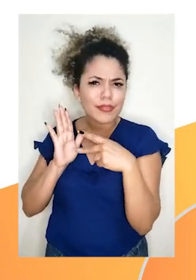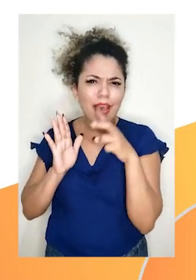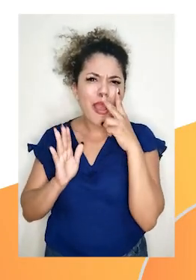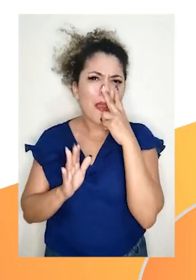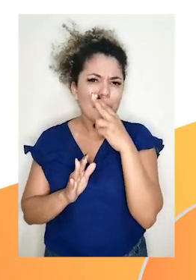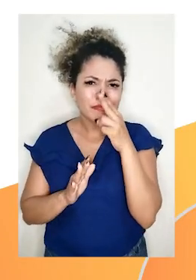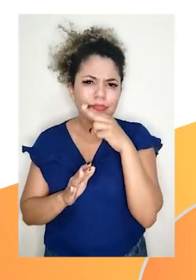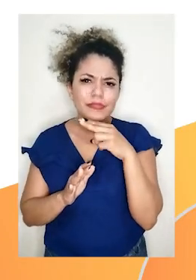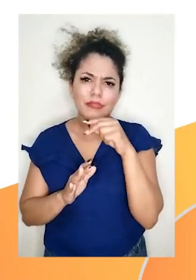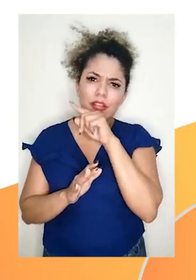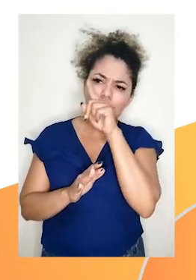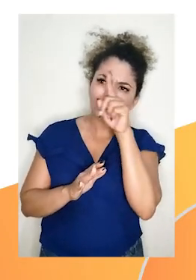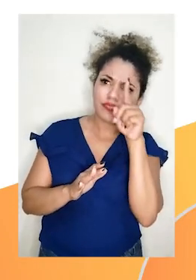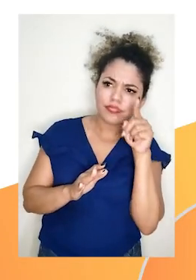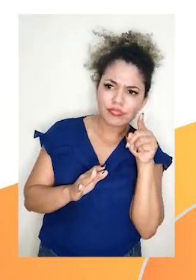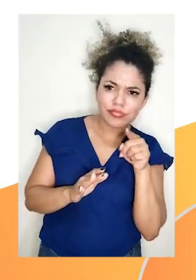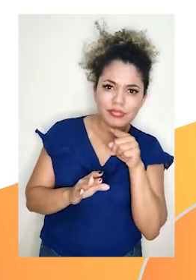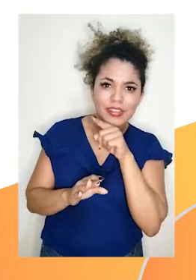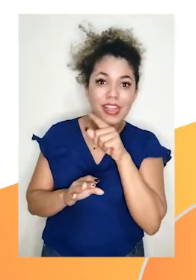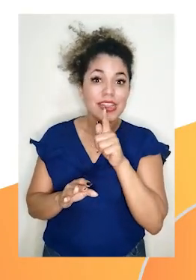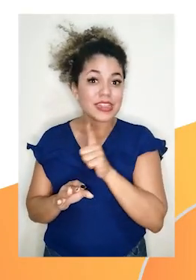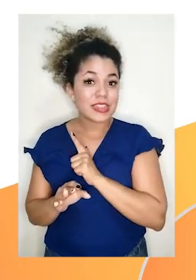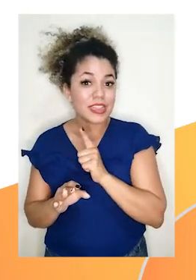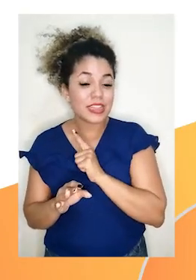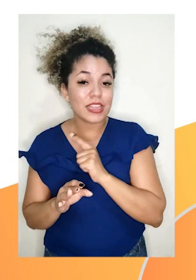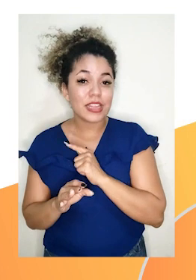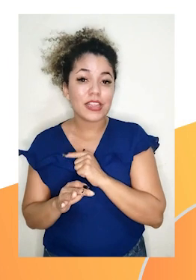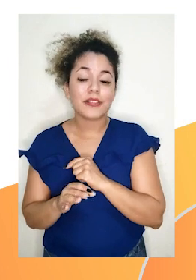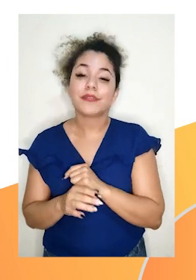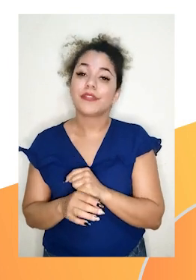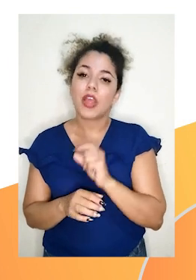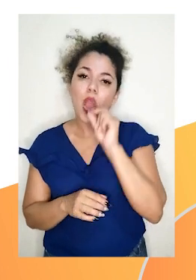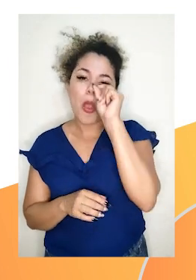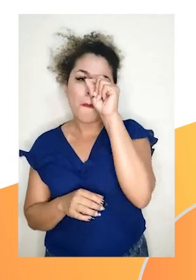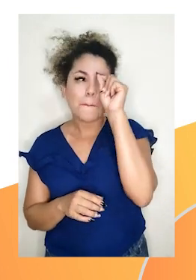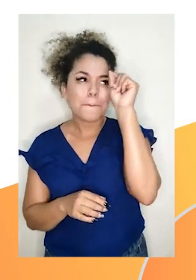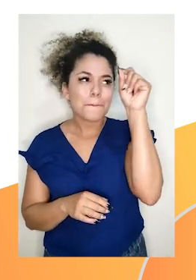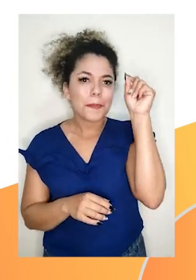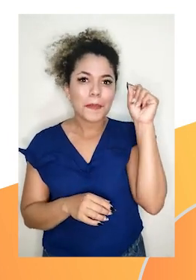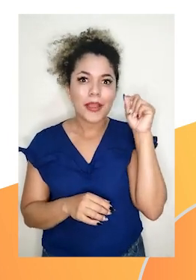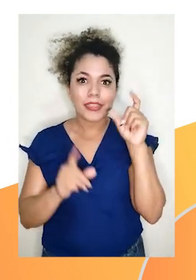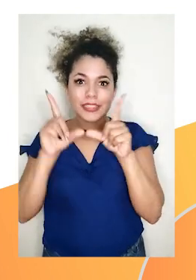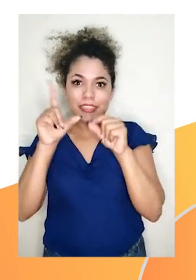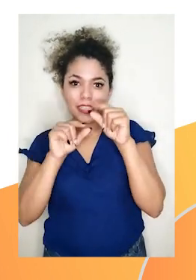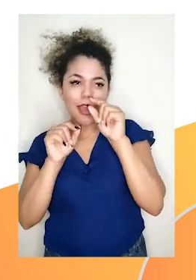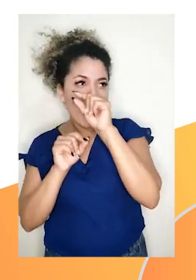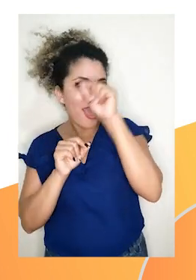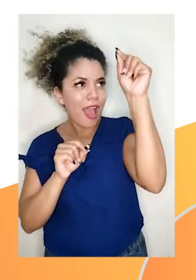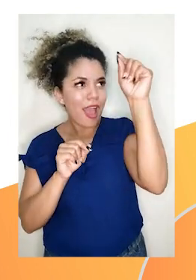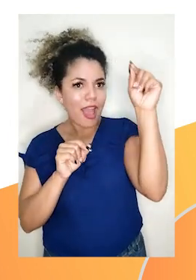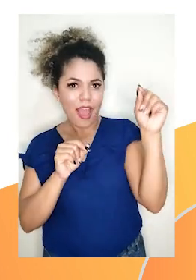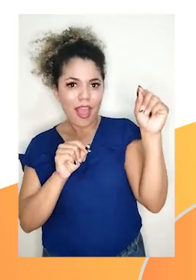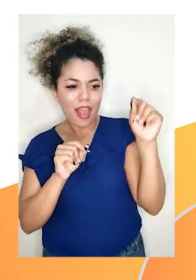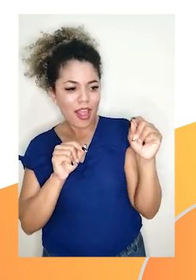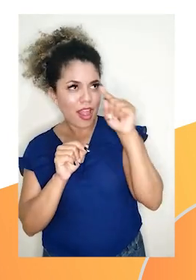em volta das constelações. Aqui nós temos os pontinhos, que são as estrelas, e são ligadas por